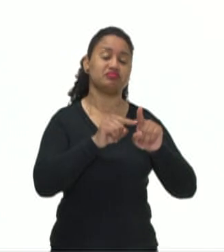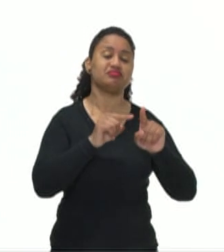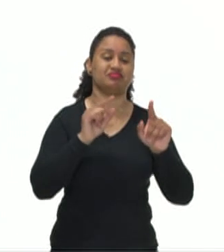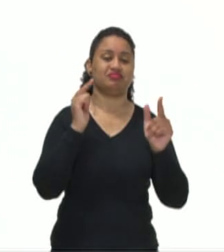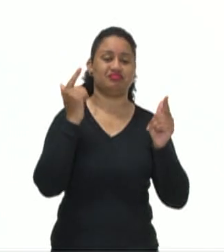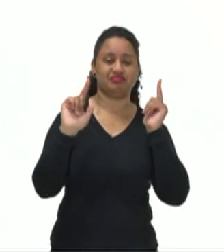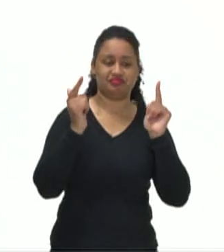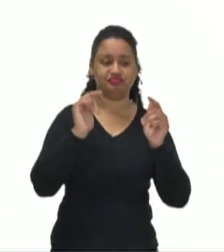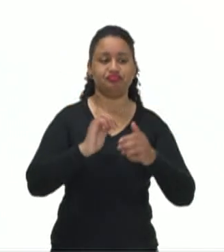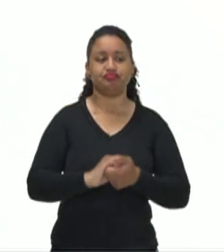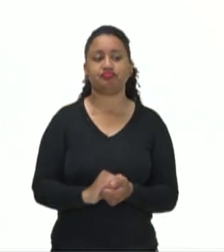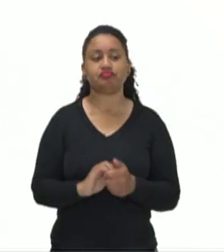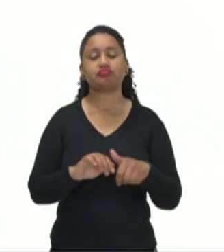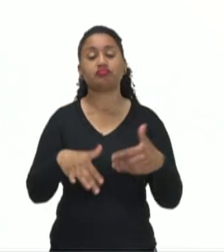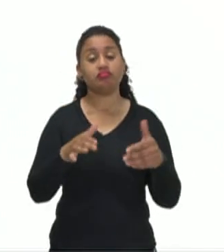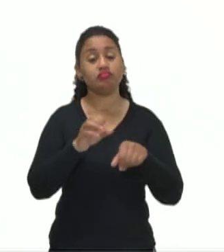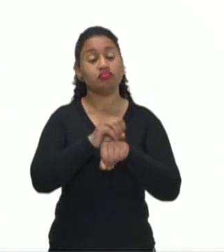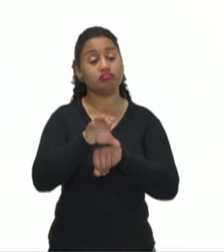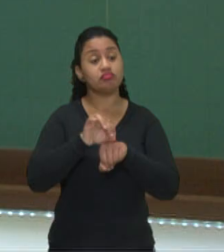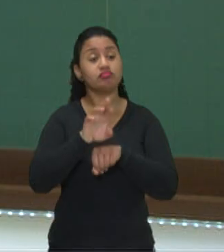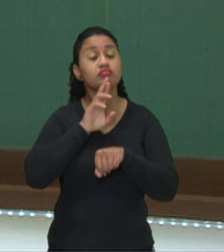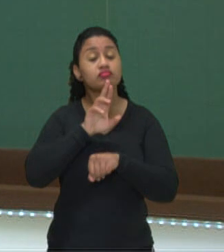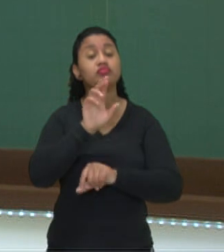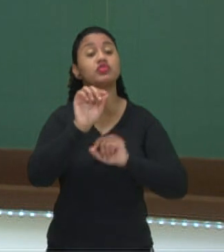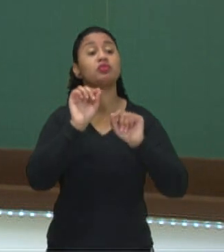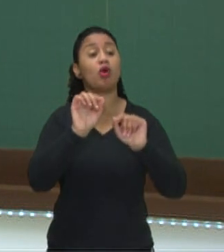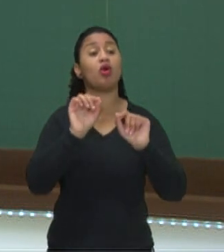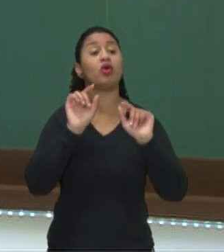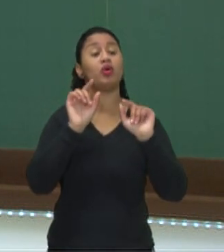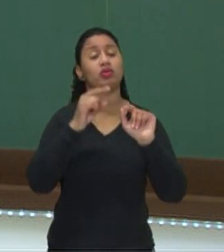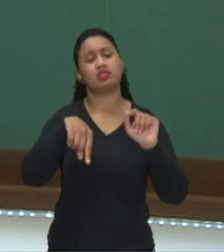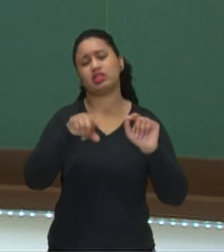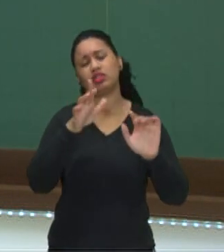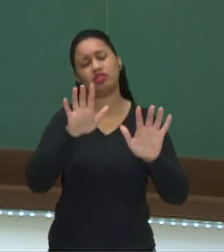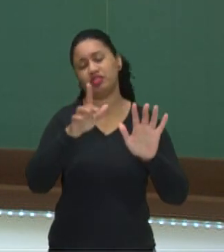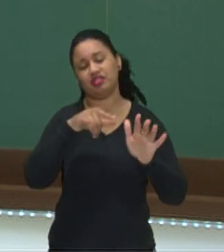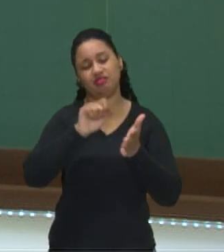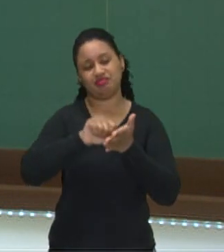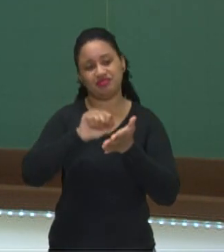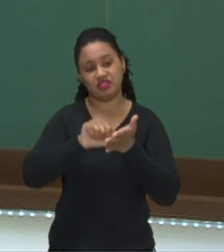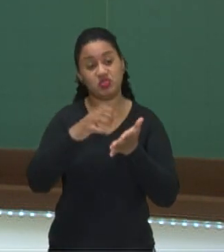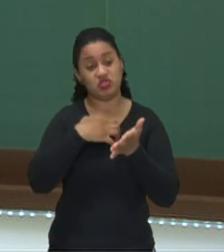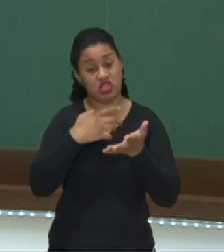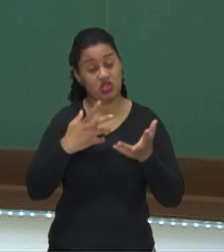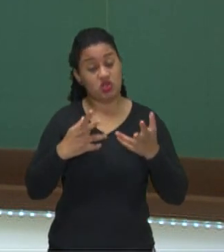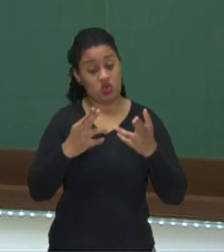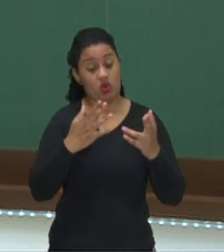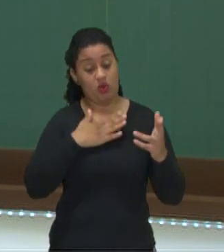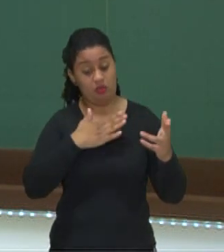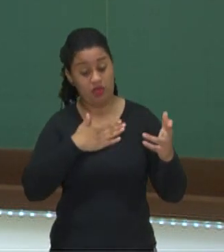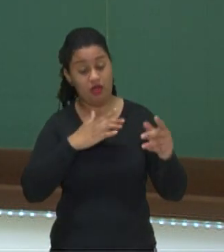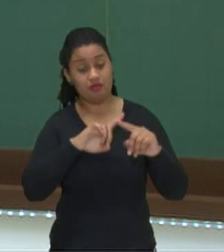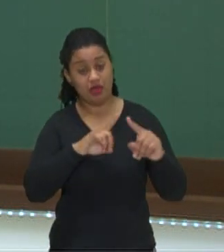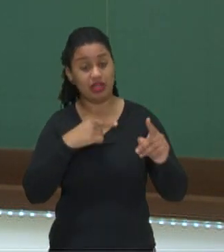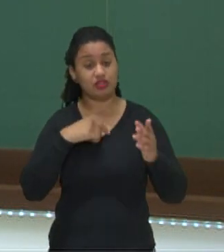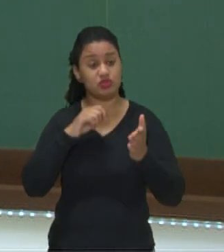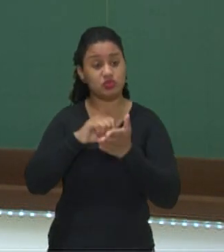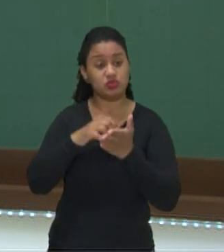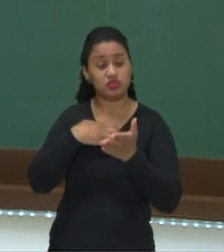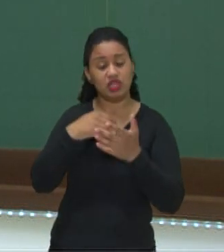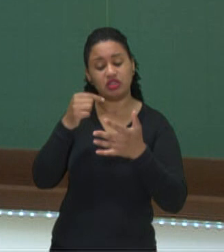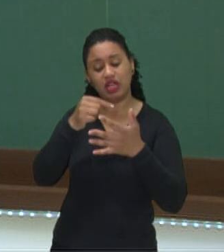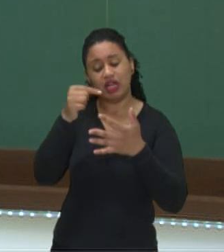aventura? Então, uma sugestão de resposta pode ser que vocês não tenham anotado dessa forma, vocês podem ter anotado